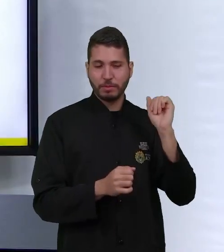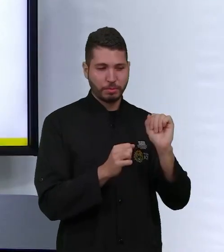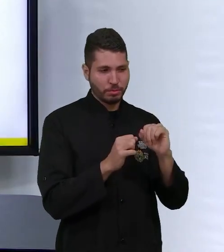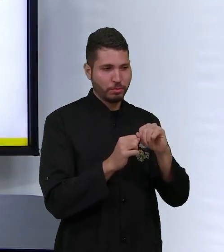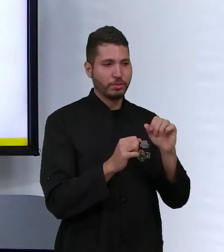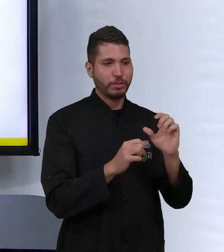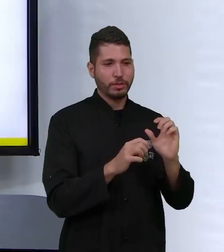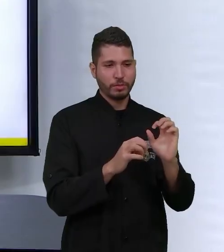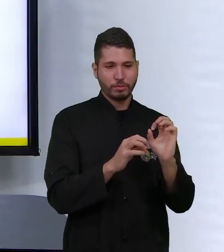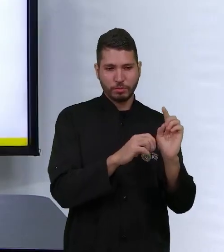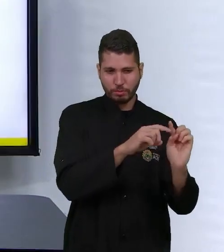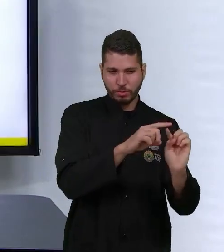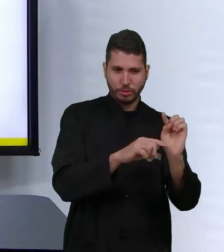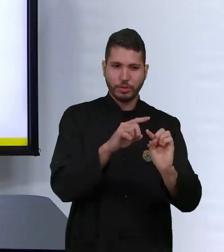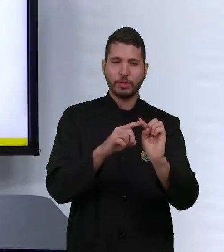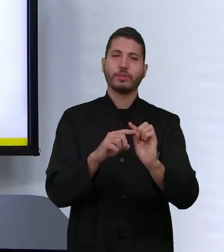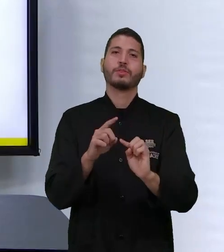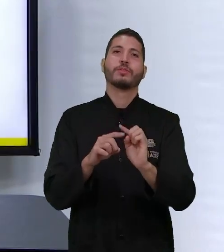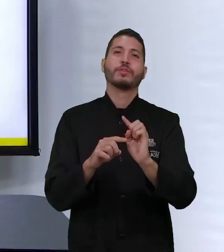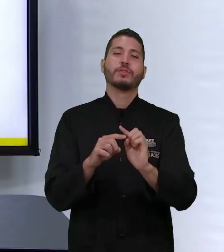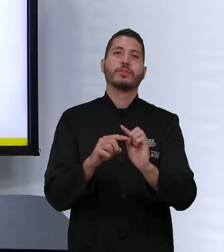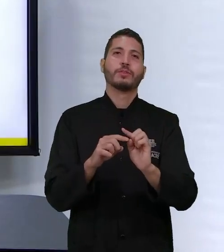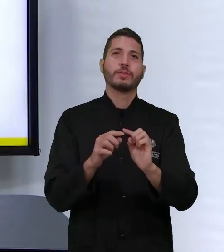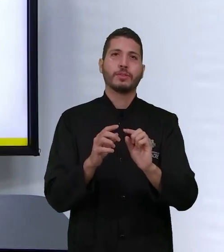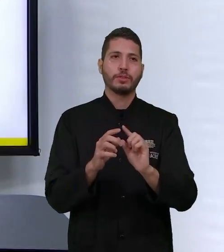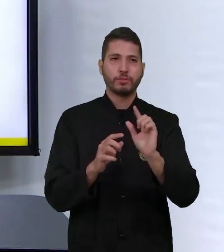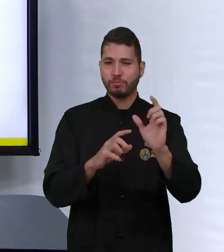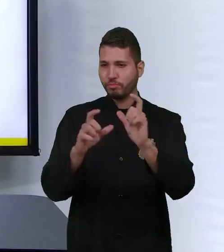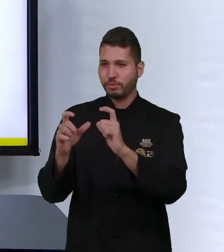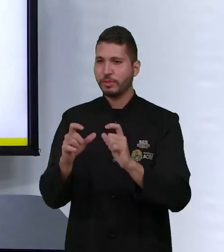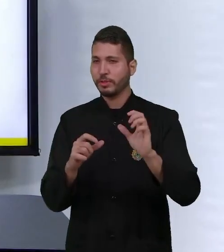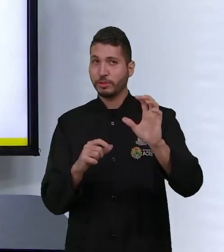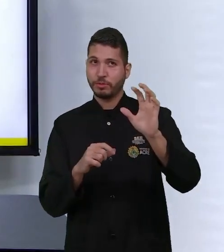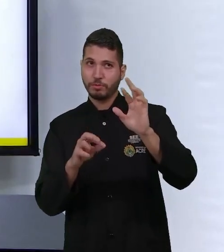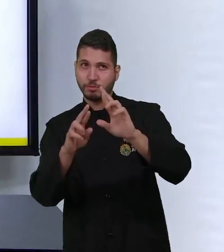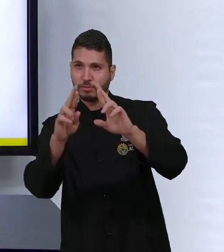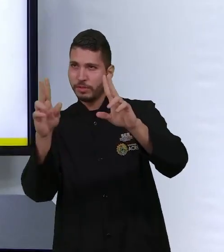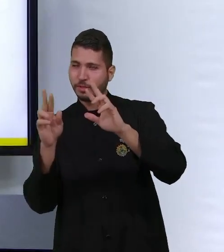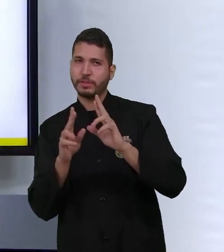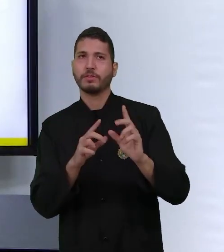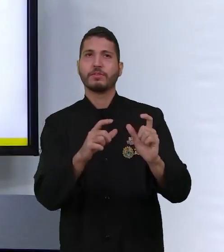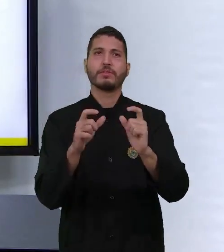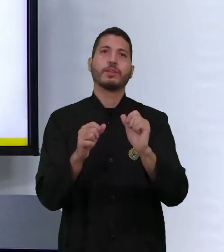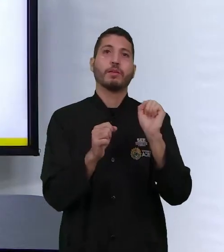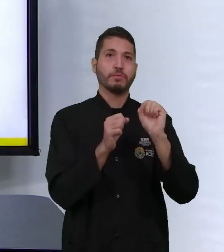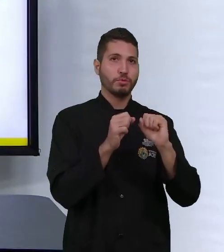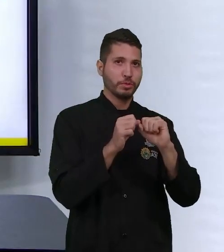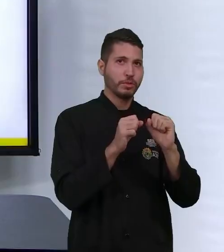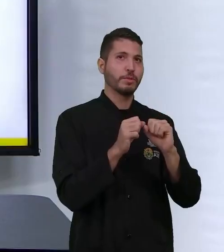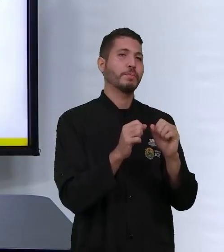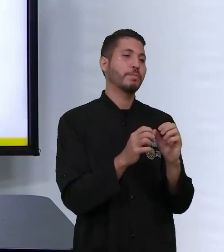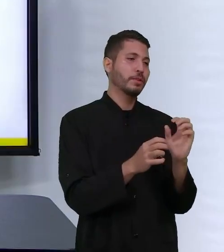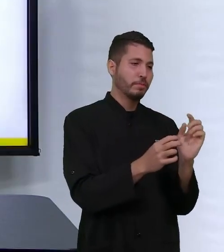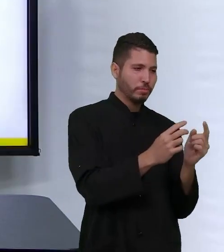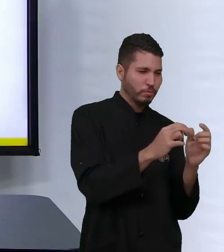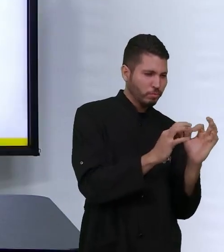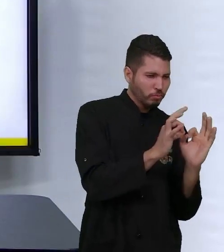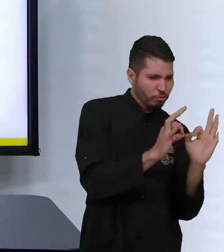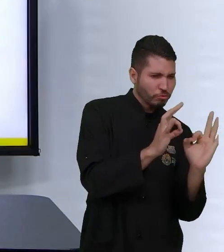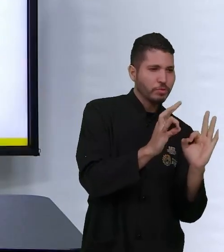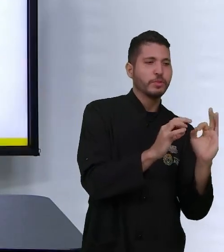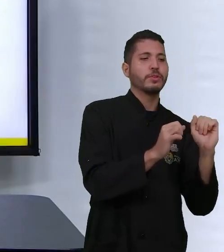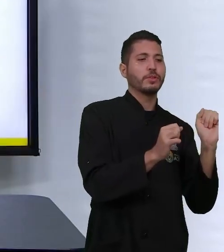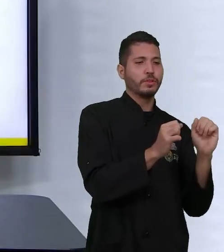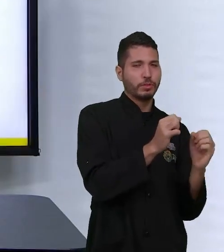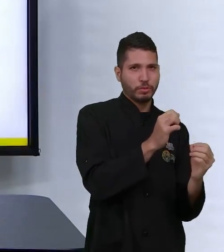equipamentos. Então, um avião que a gente viaja de férias aí, a gente pode estar dentro dele, ele pode